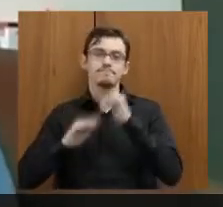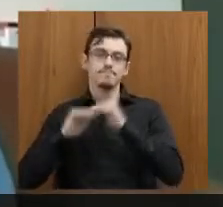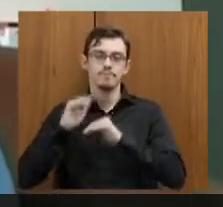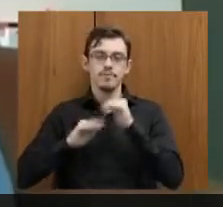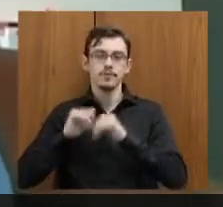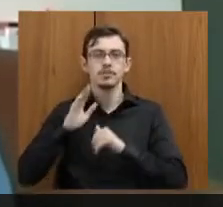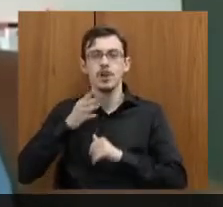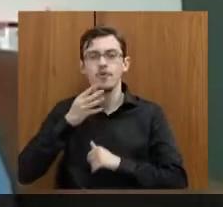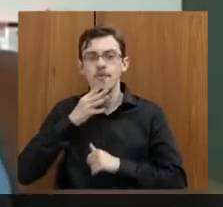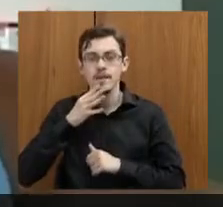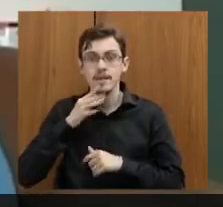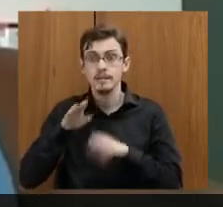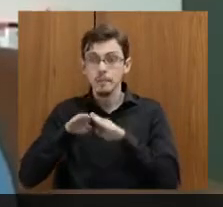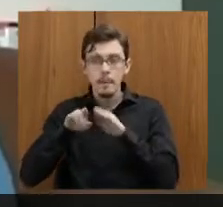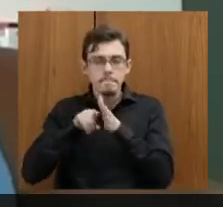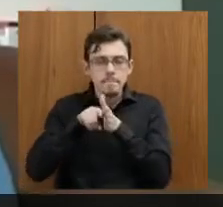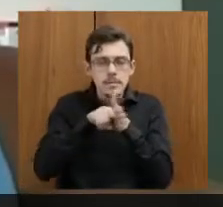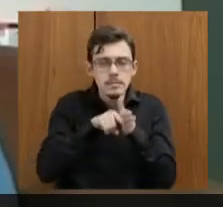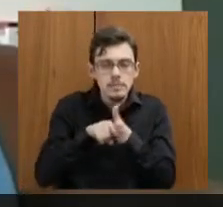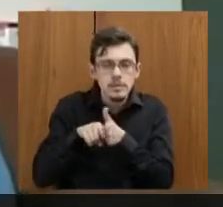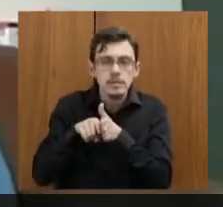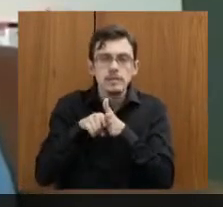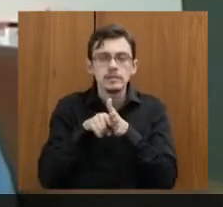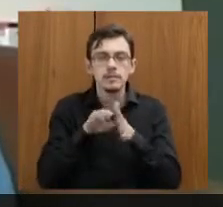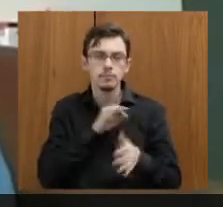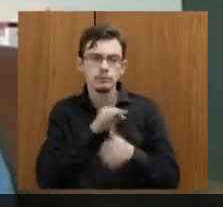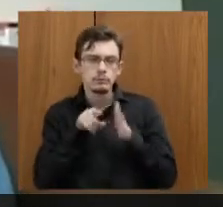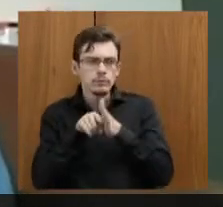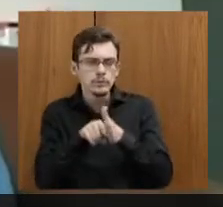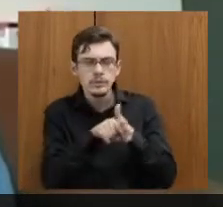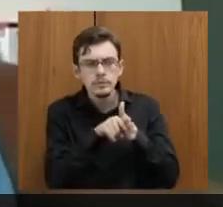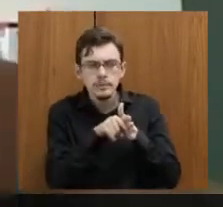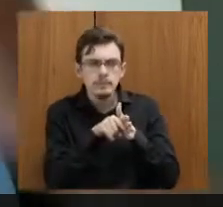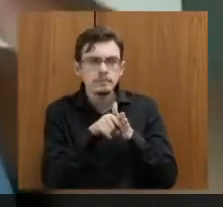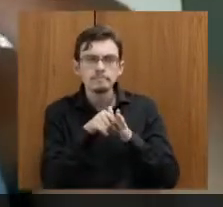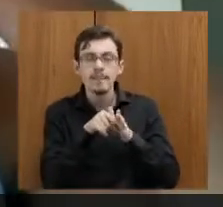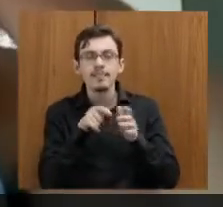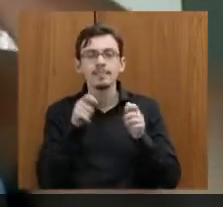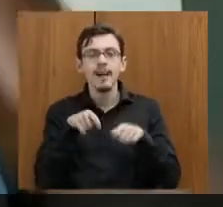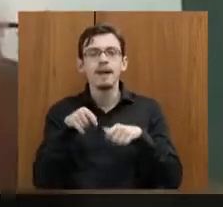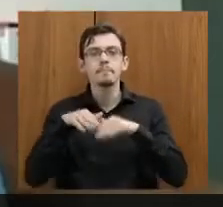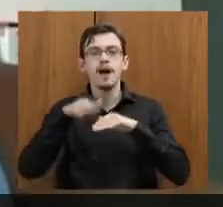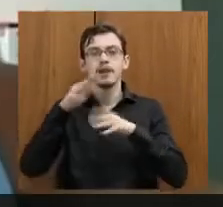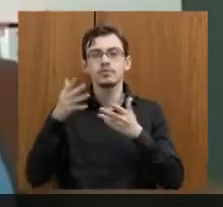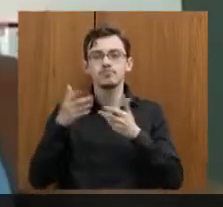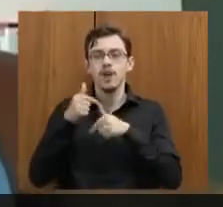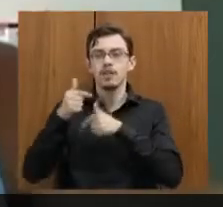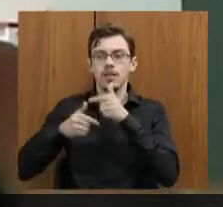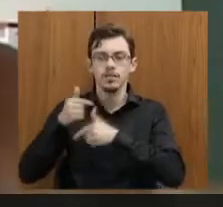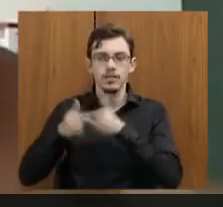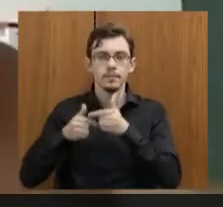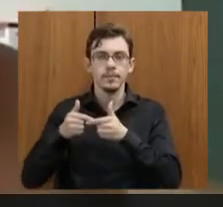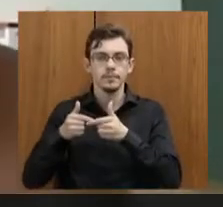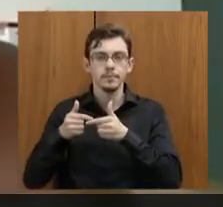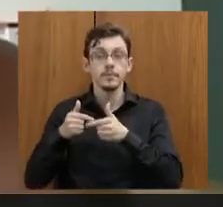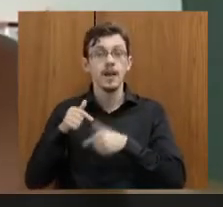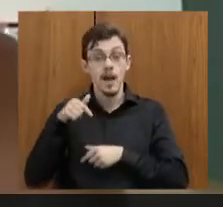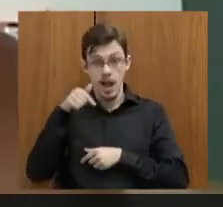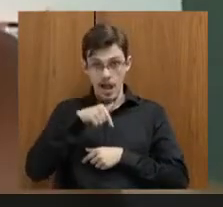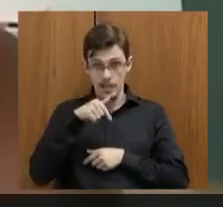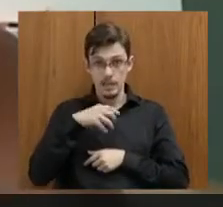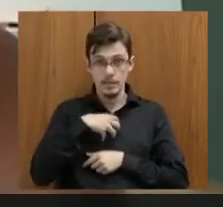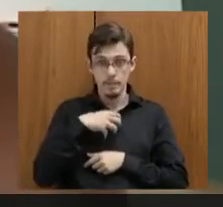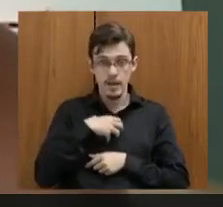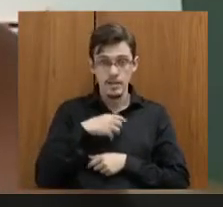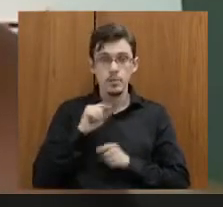as investigações que demandam também uma cúria aqui nós temos o padrão por conta da paneminha